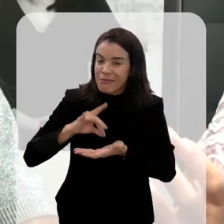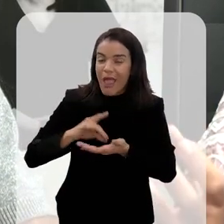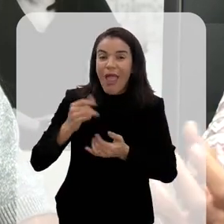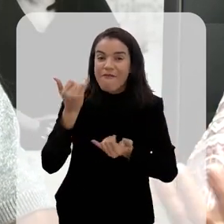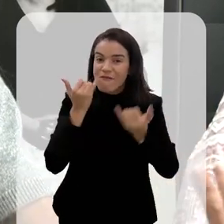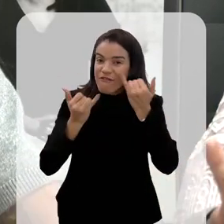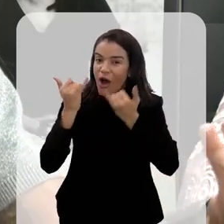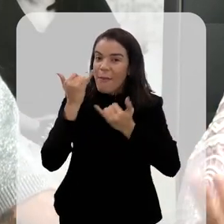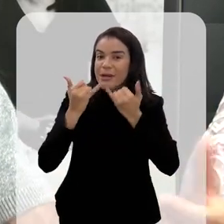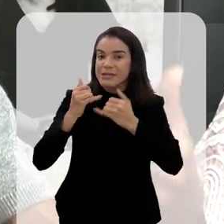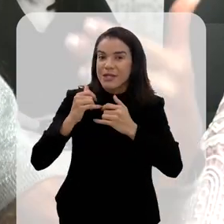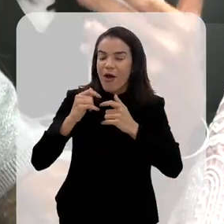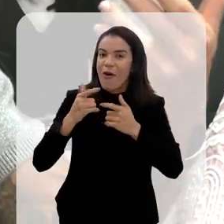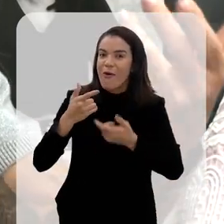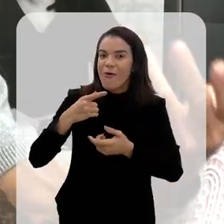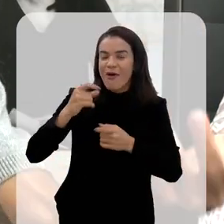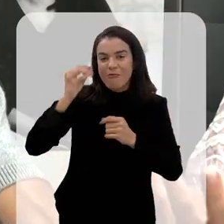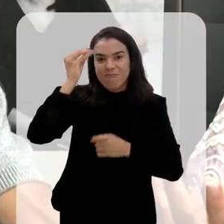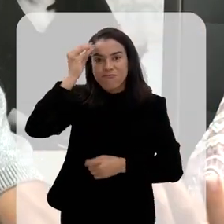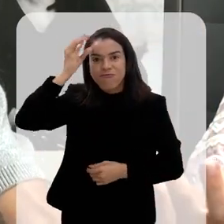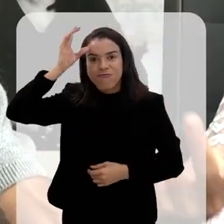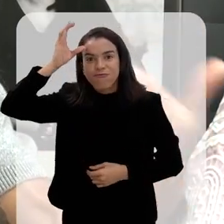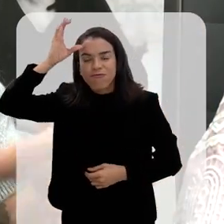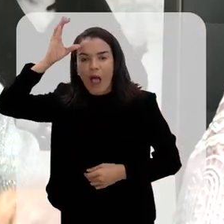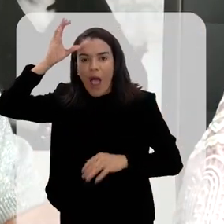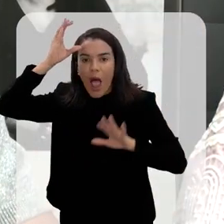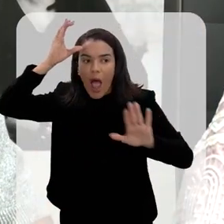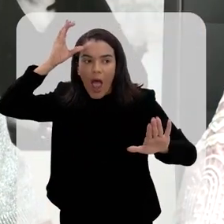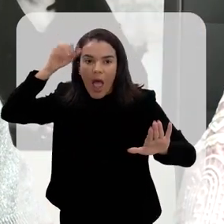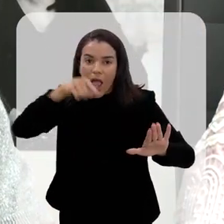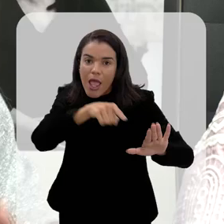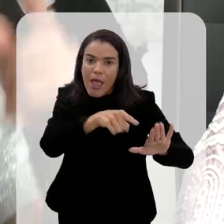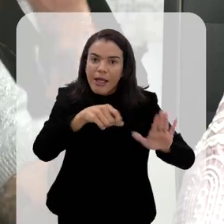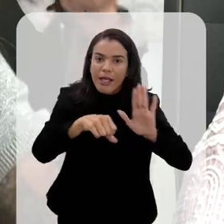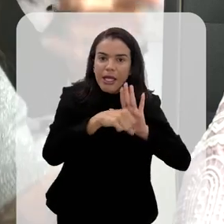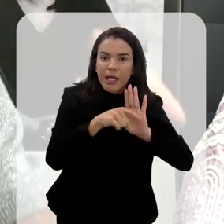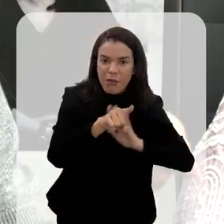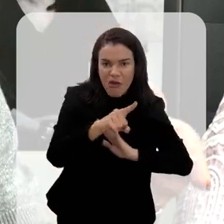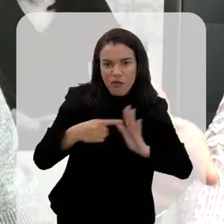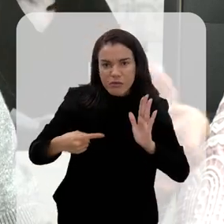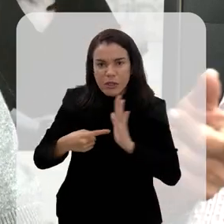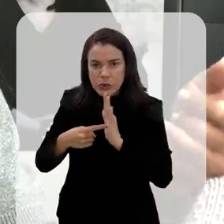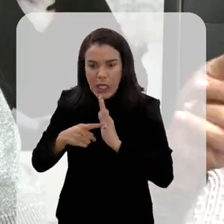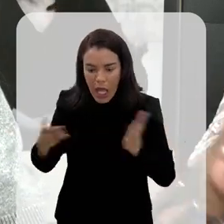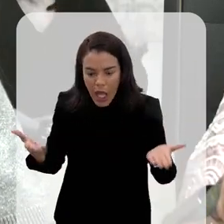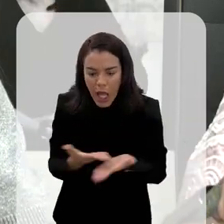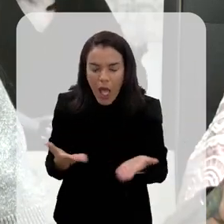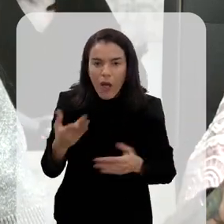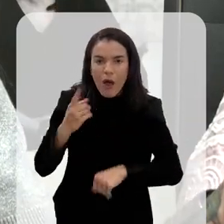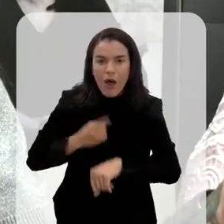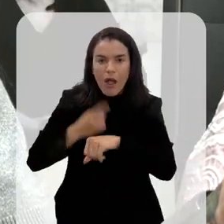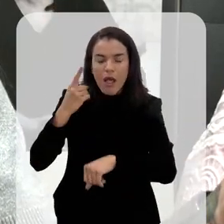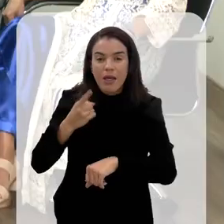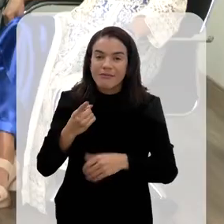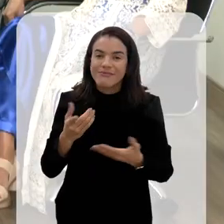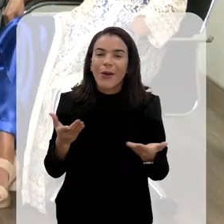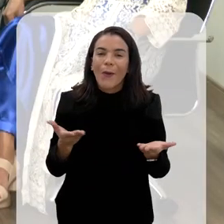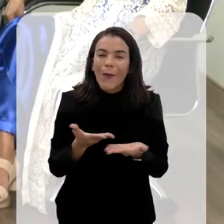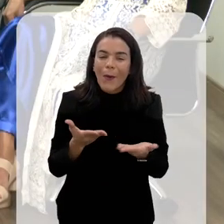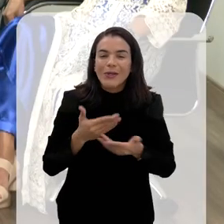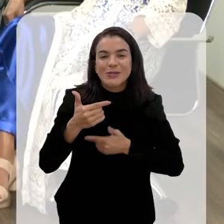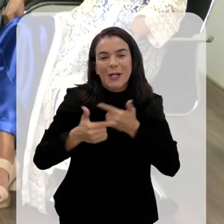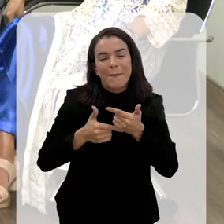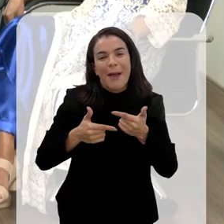na realidade é a informação que chega a essas mulheres e as mulheres pensam: ia, peraí, ele está cometendo um crime, eu vou lá denunciar.